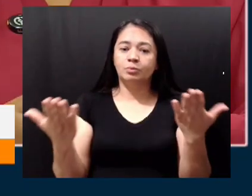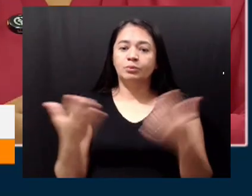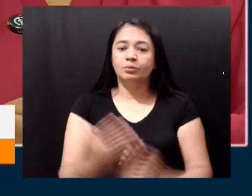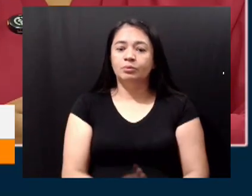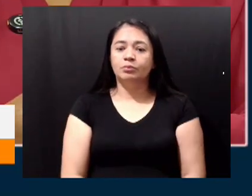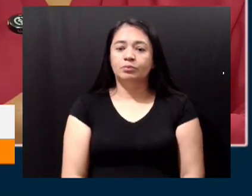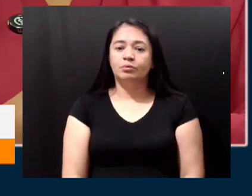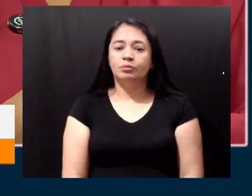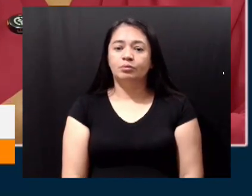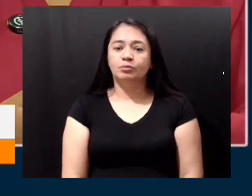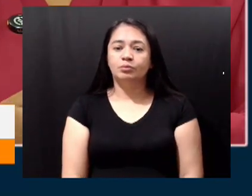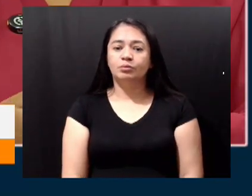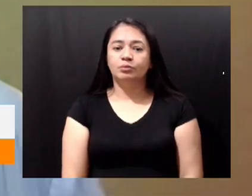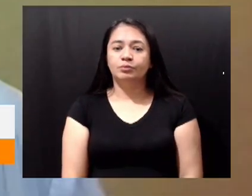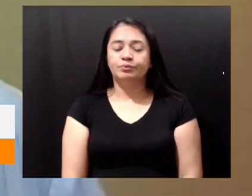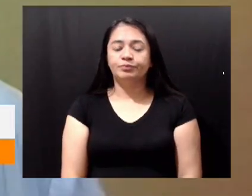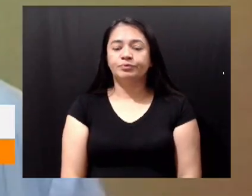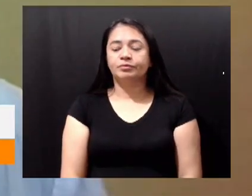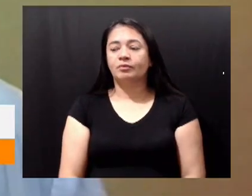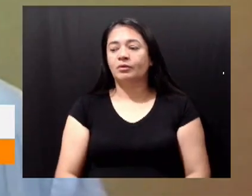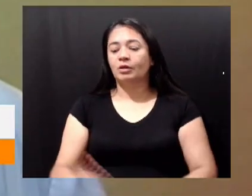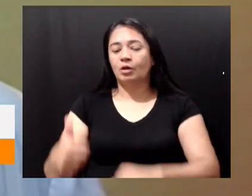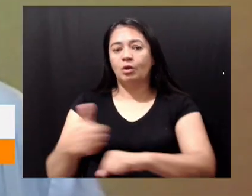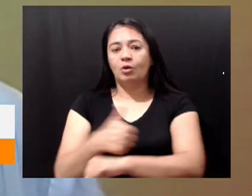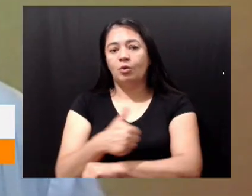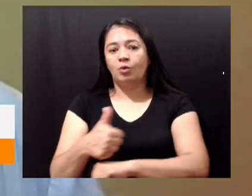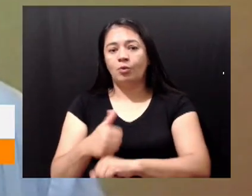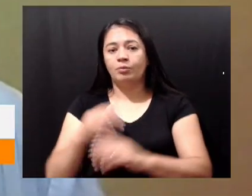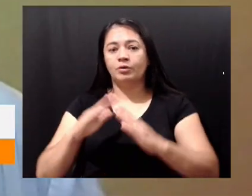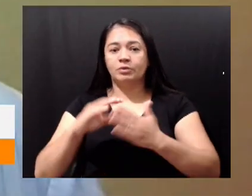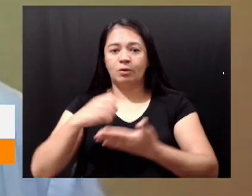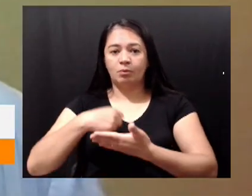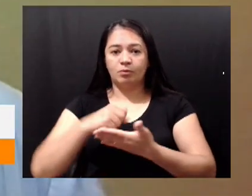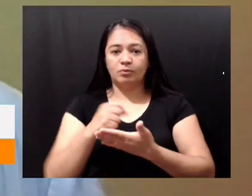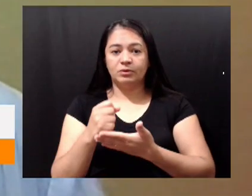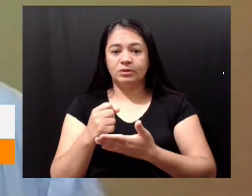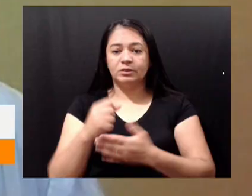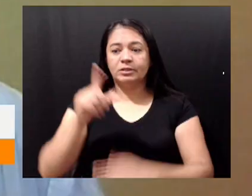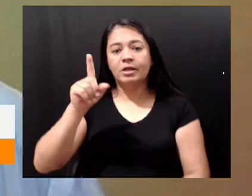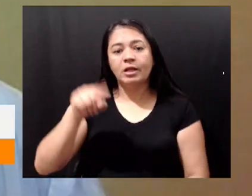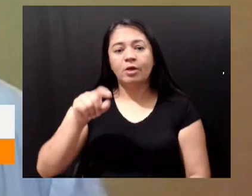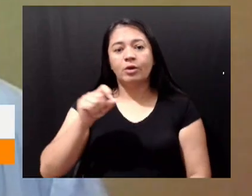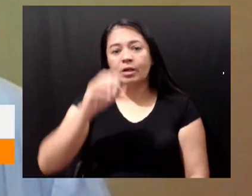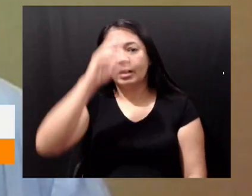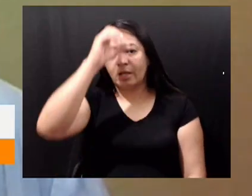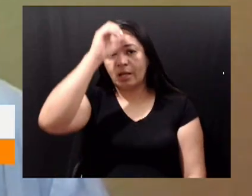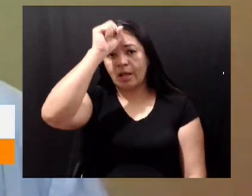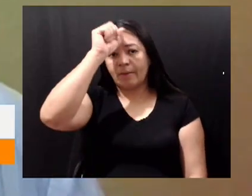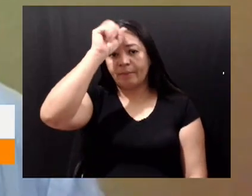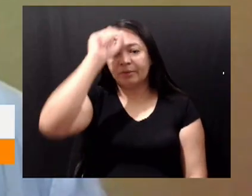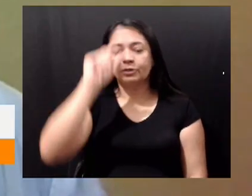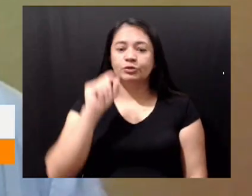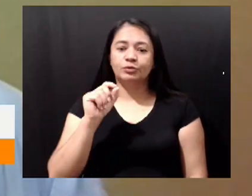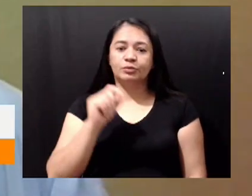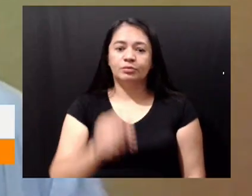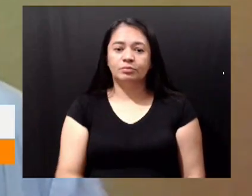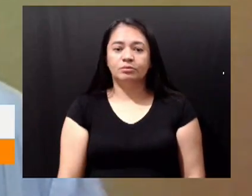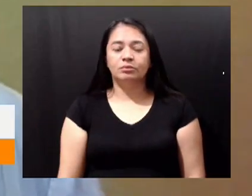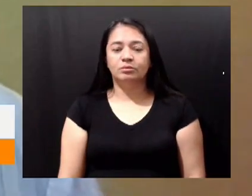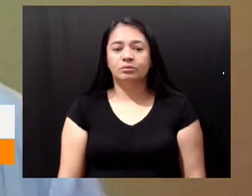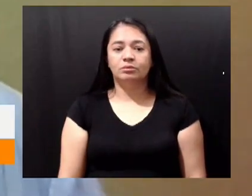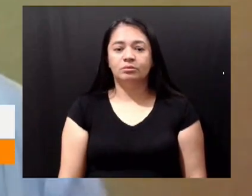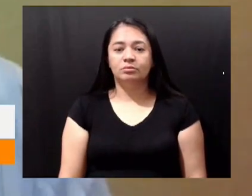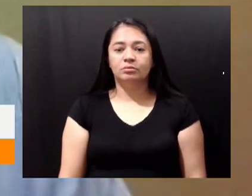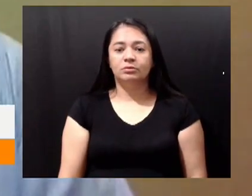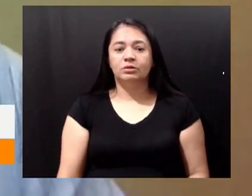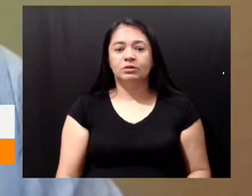Bom, o farmacêutico, tentando resumir aqui, é um profissional que ele aprende desde a produção do